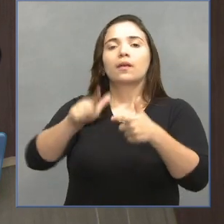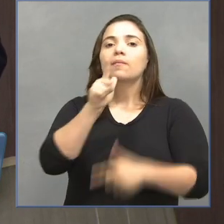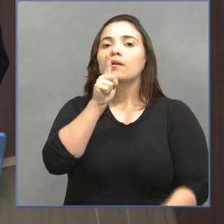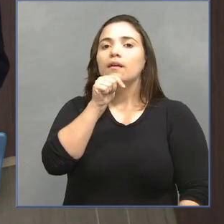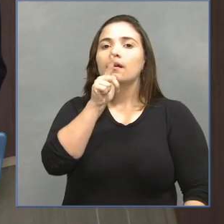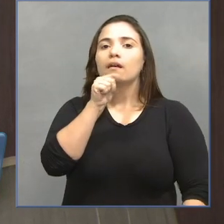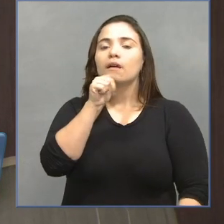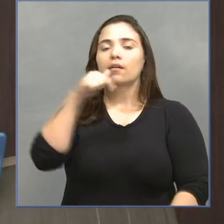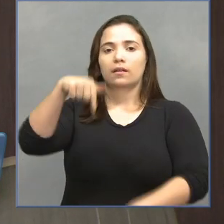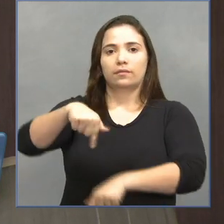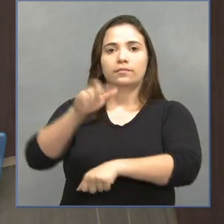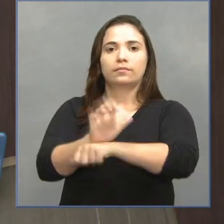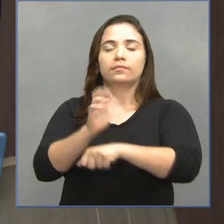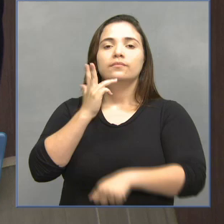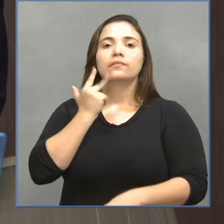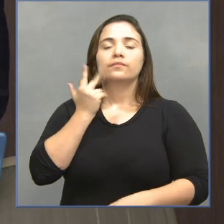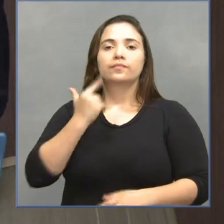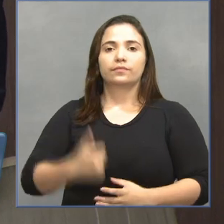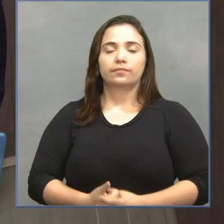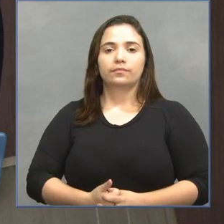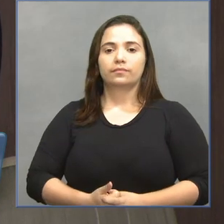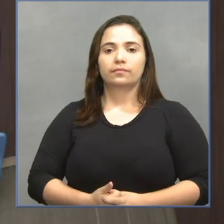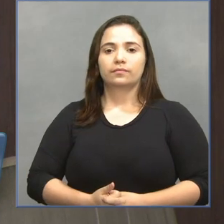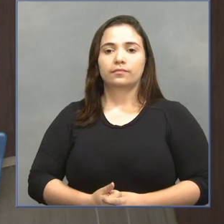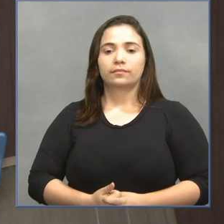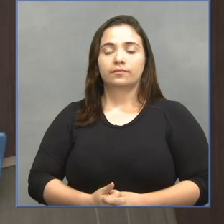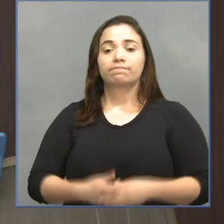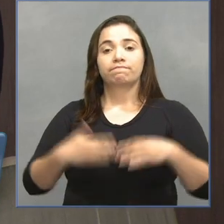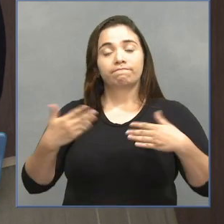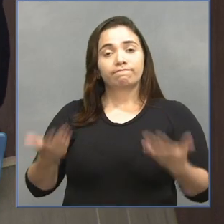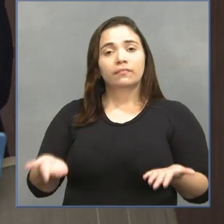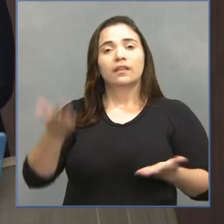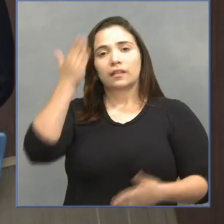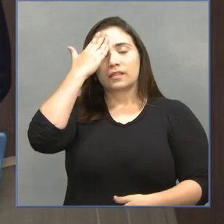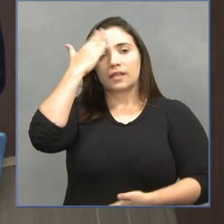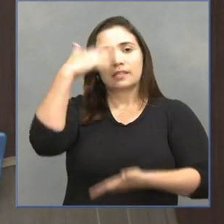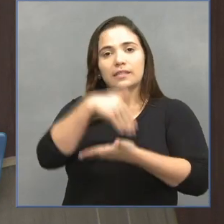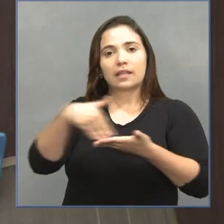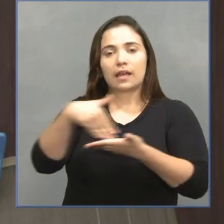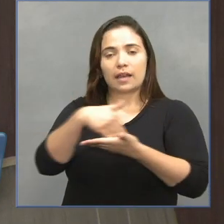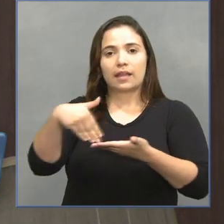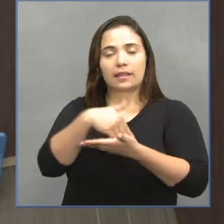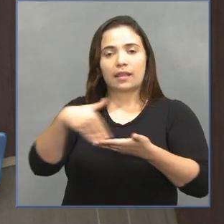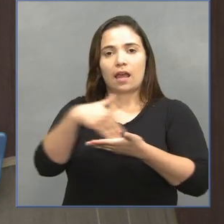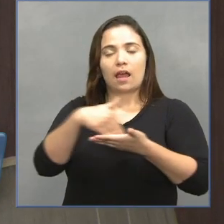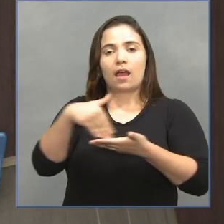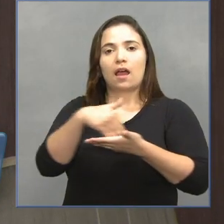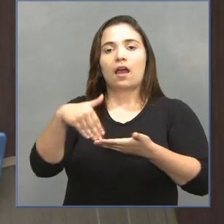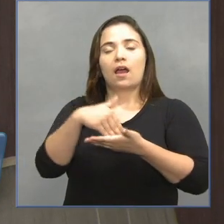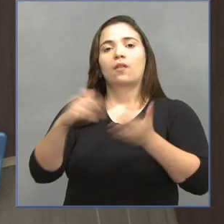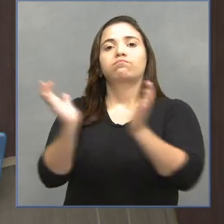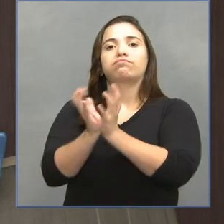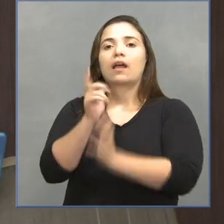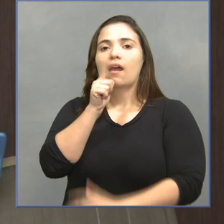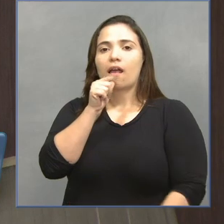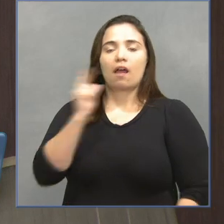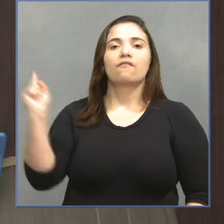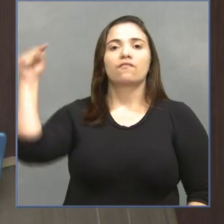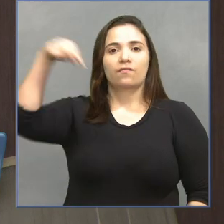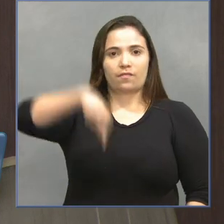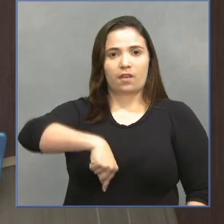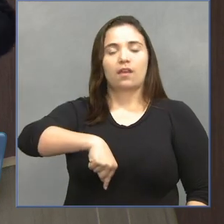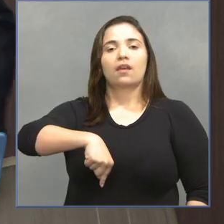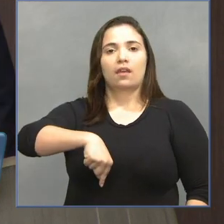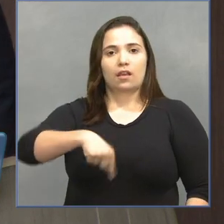Ceará. Nós tomamos conhecimento que o secretário de Recursos Hídricos estará aqui hoje, no segundo